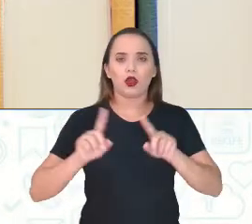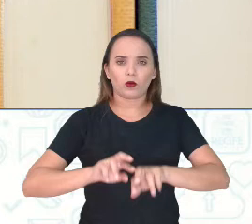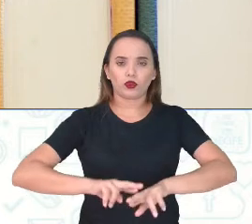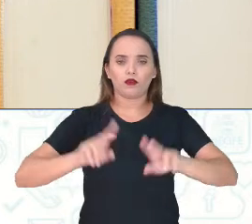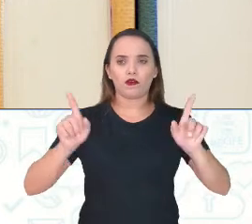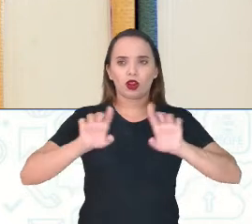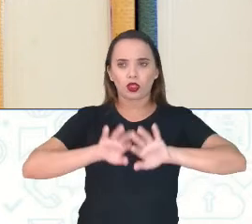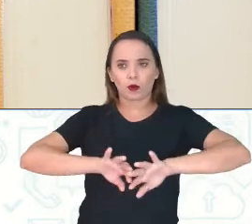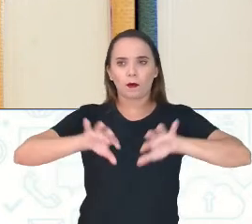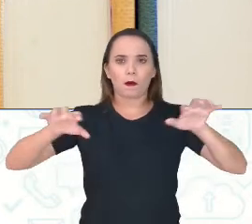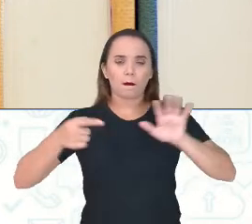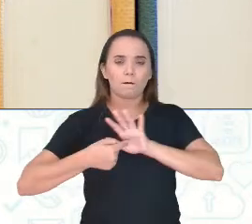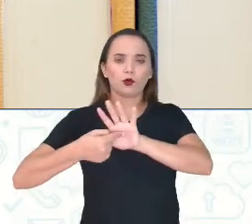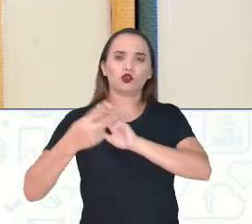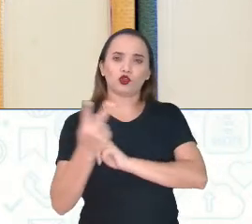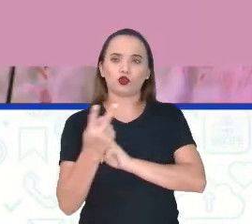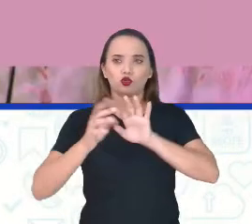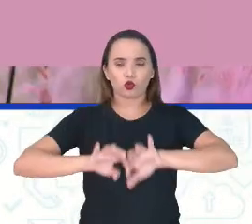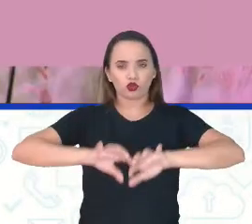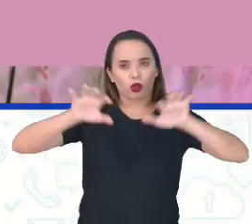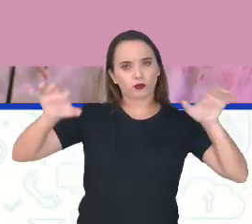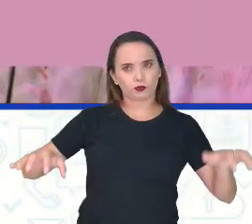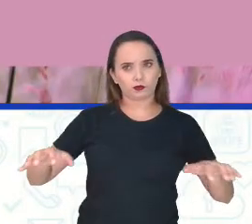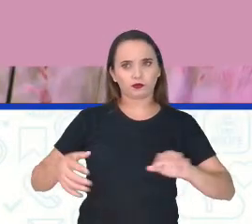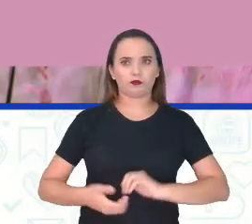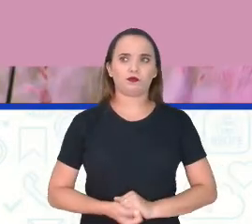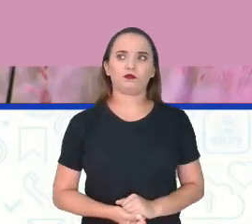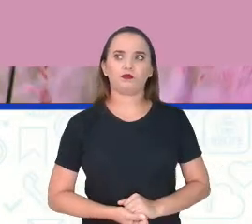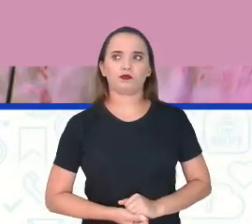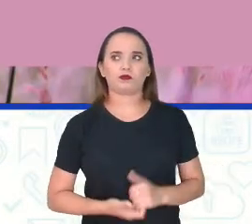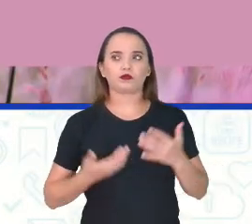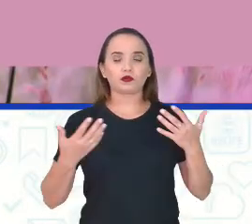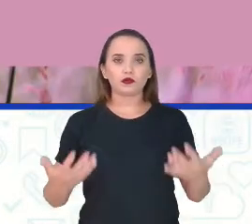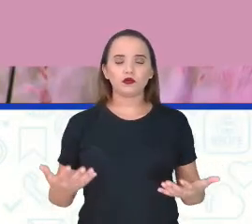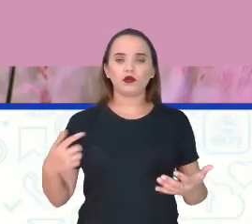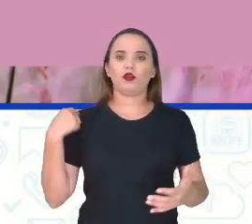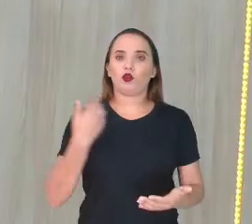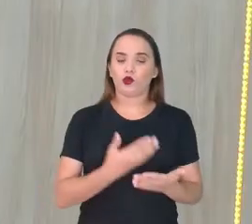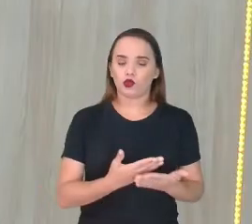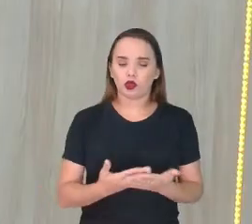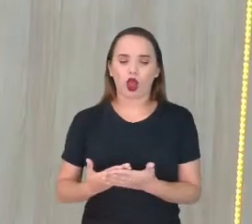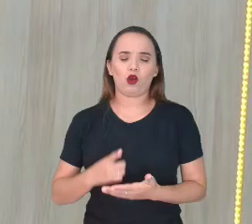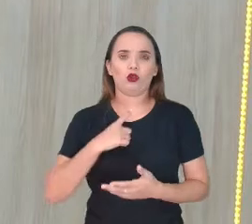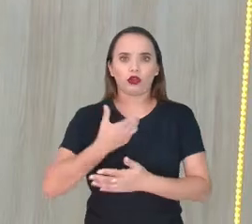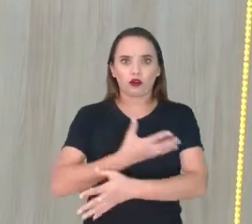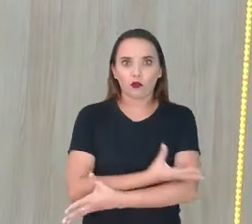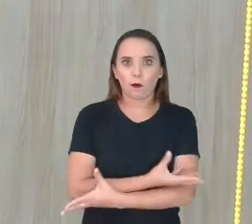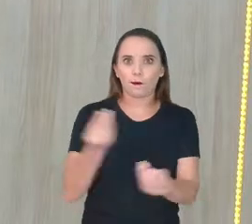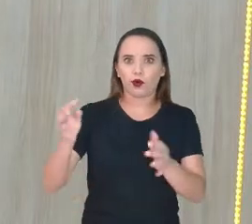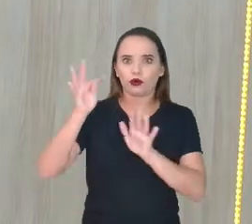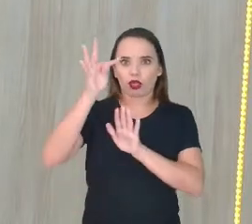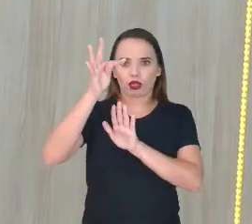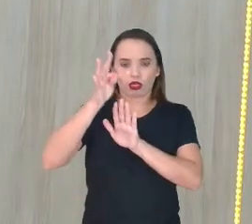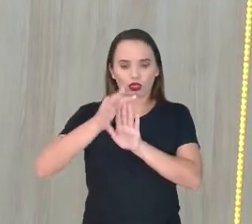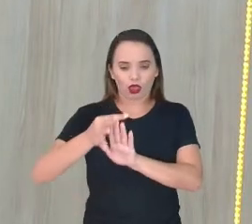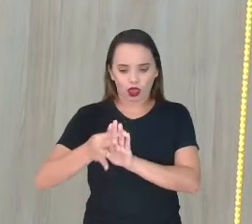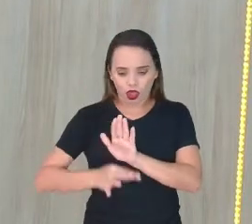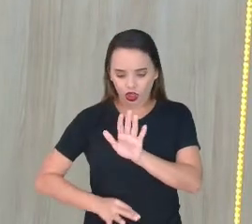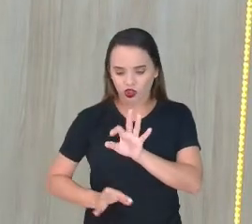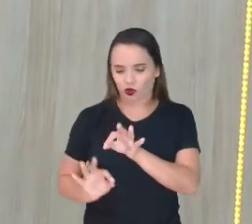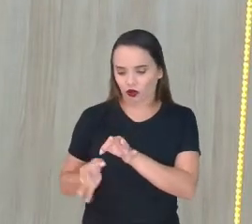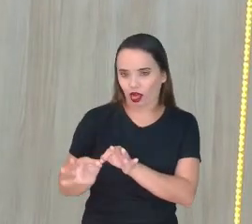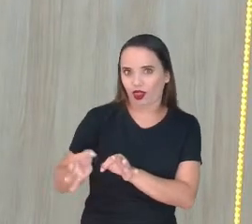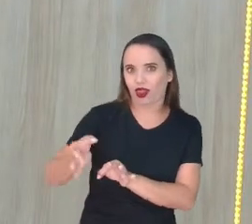tá? E aí, a nossa aula, né, foi intensa aí, com muito texto, com muita coisa